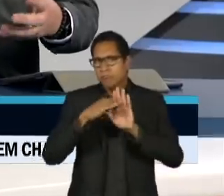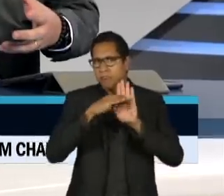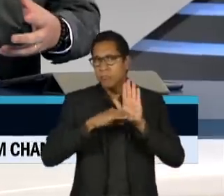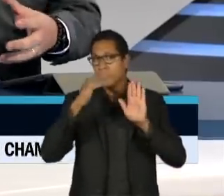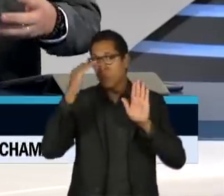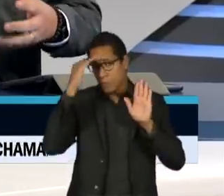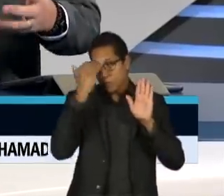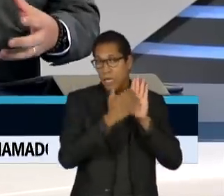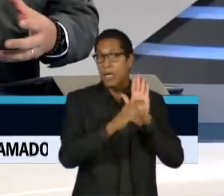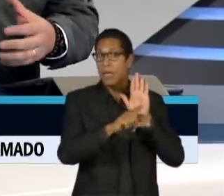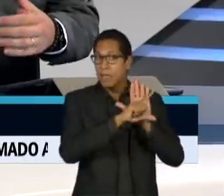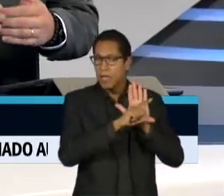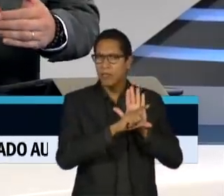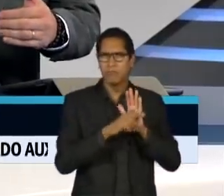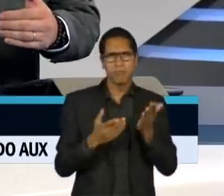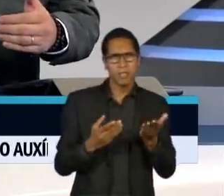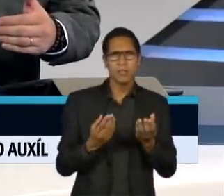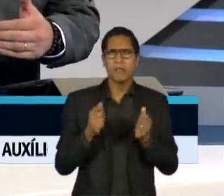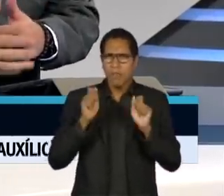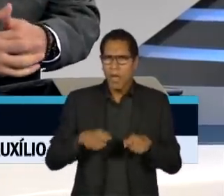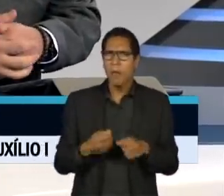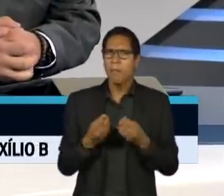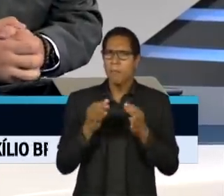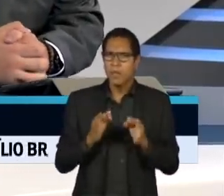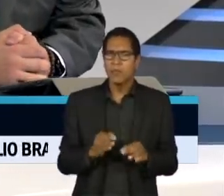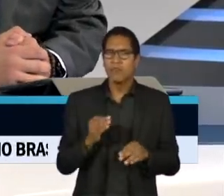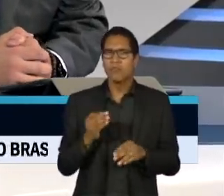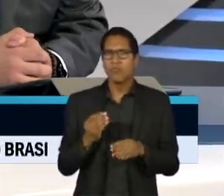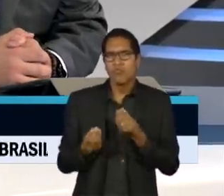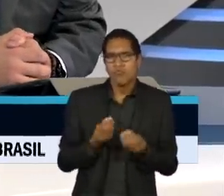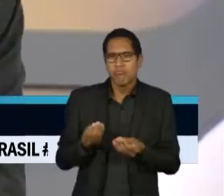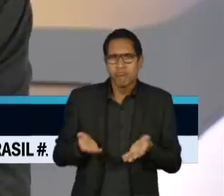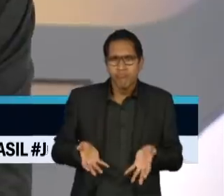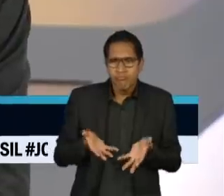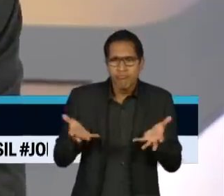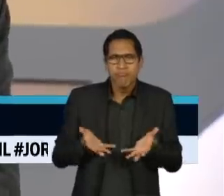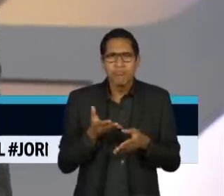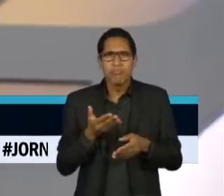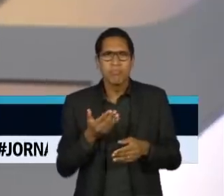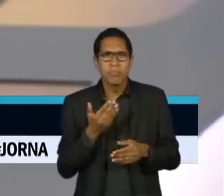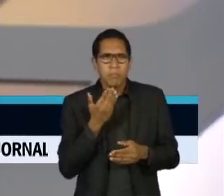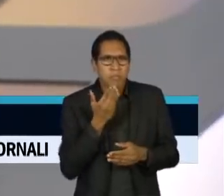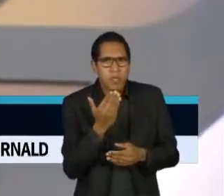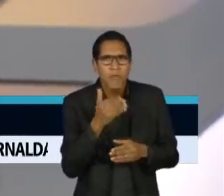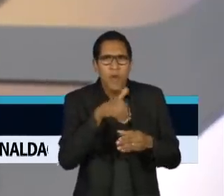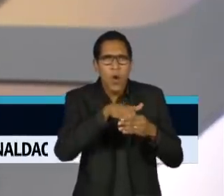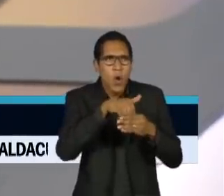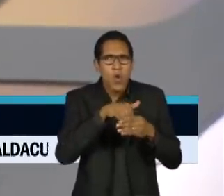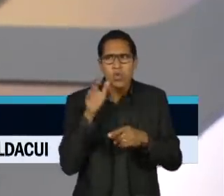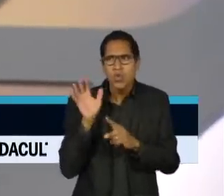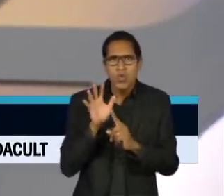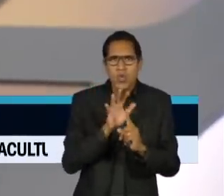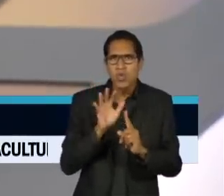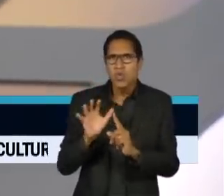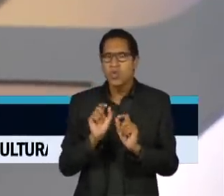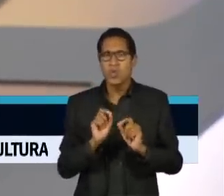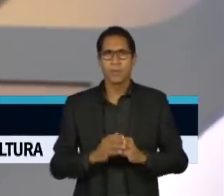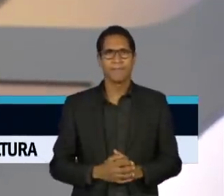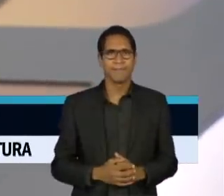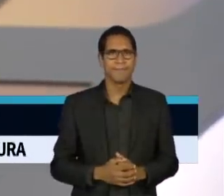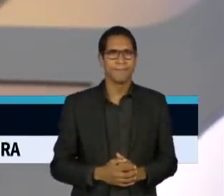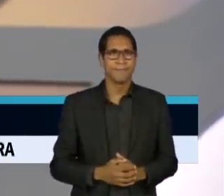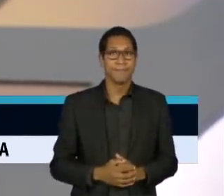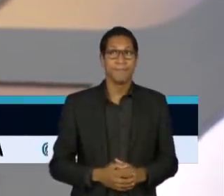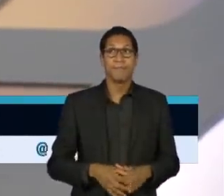isso tem para influenciar voto olhando para 2022? Tem muita força e a gente deve notar que